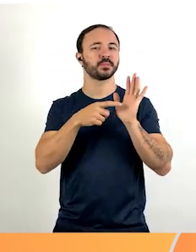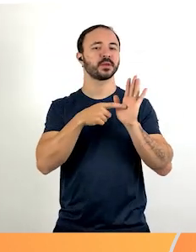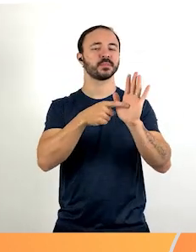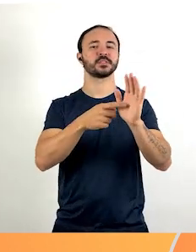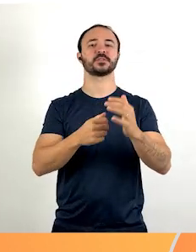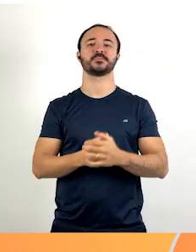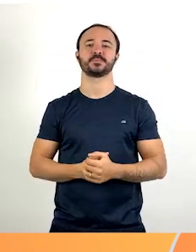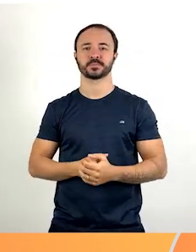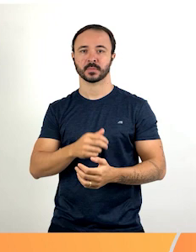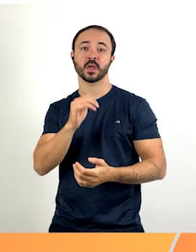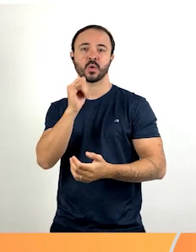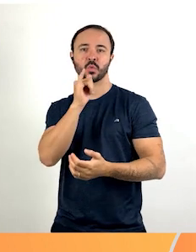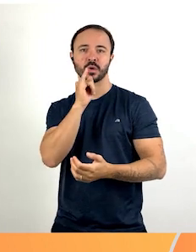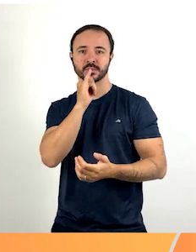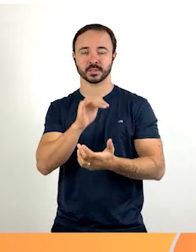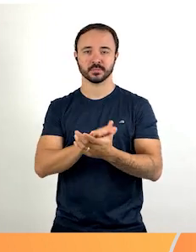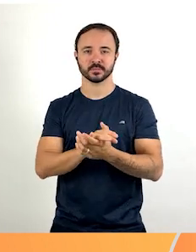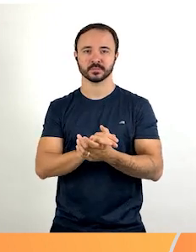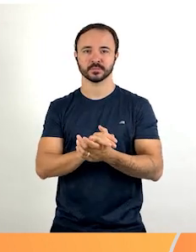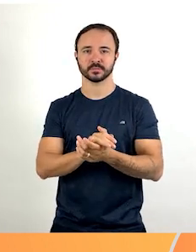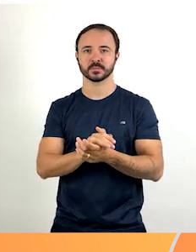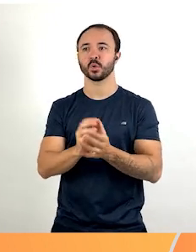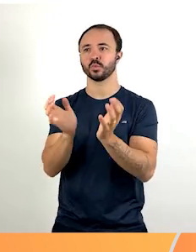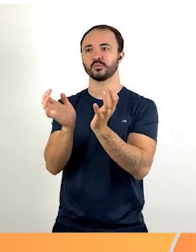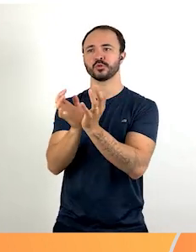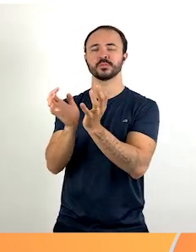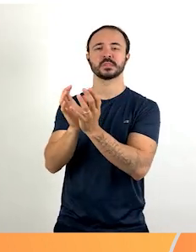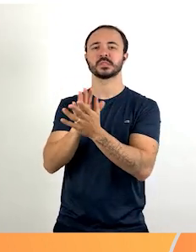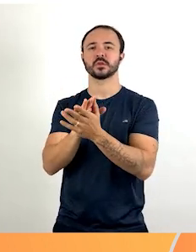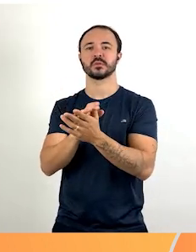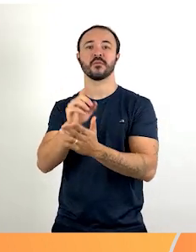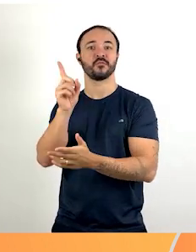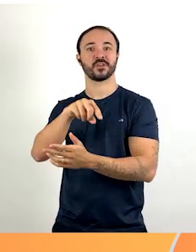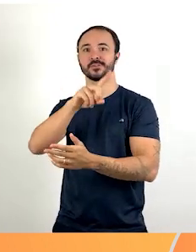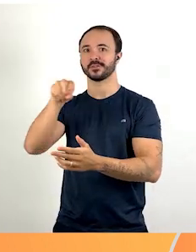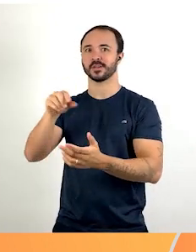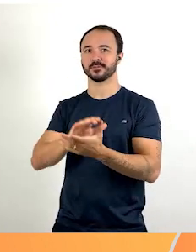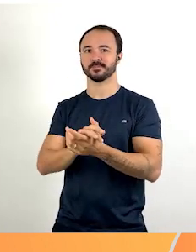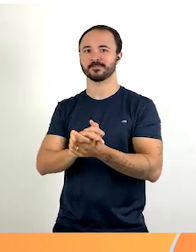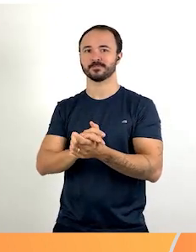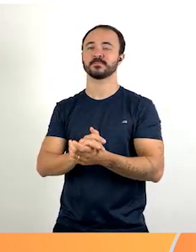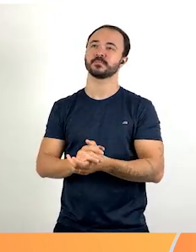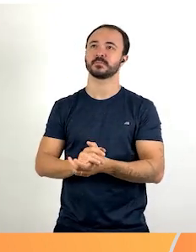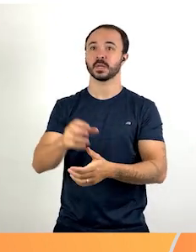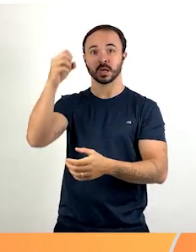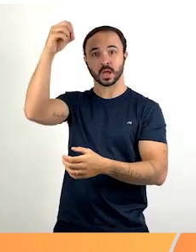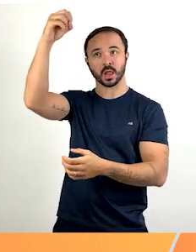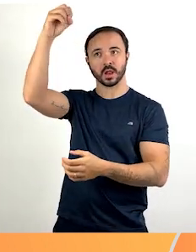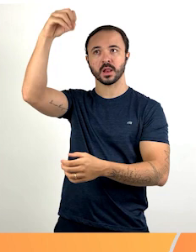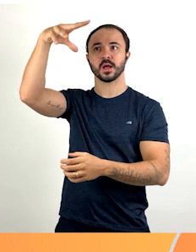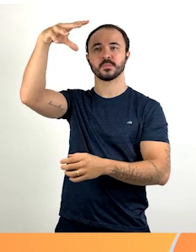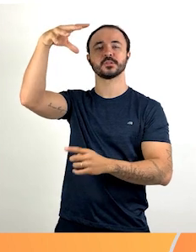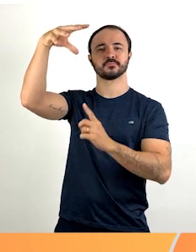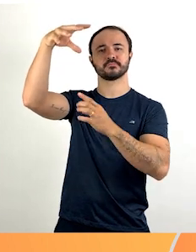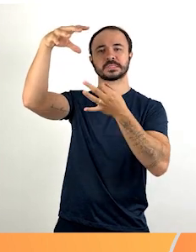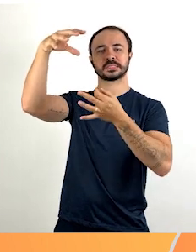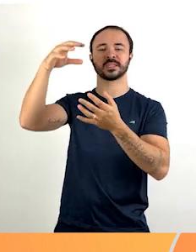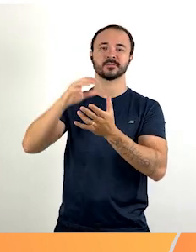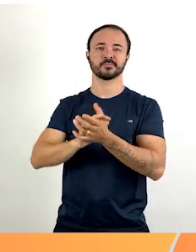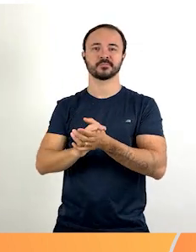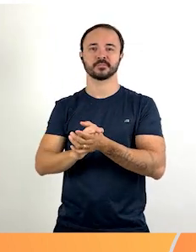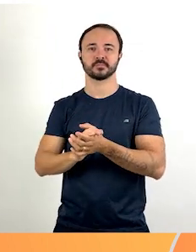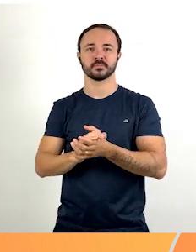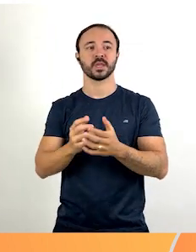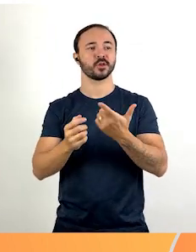Aqui nós temos o exemplo de circuito fechado, em que as lâmpadas estão acesas, e o exemplo de circuito aberto, em que